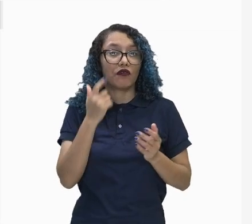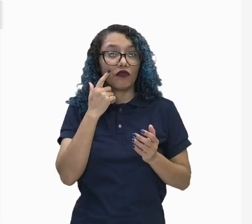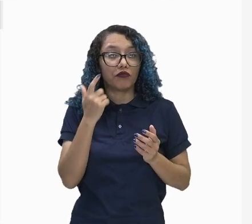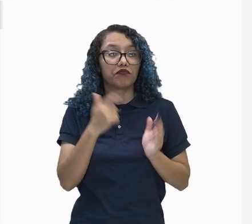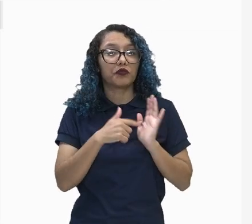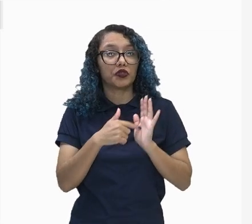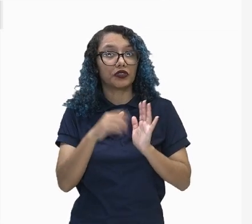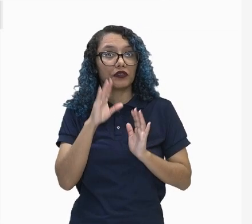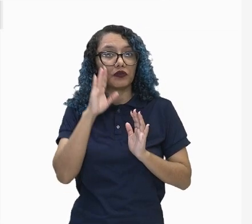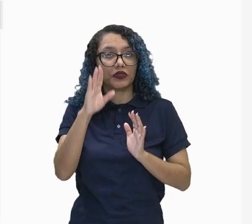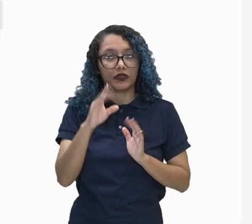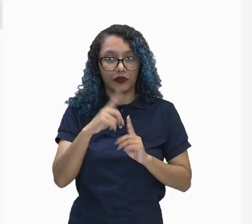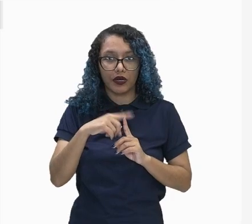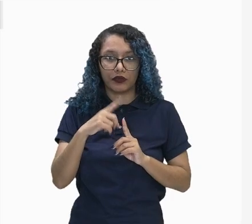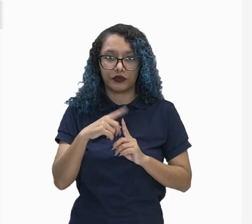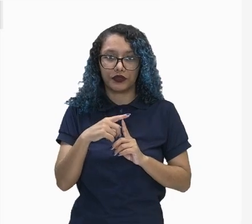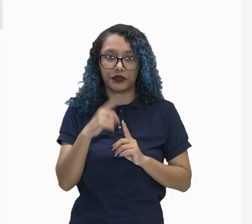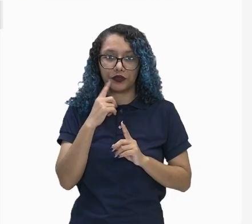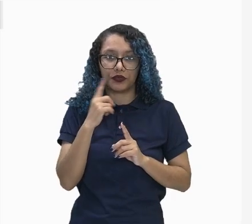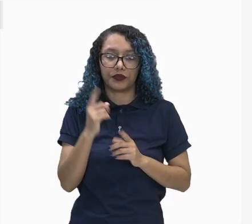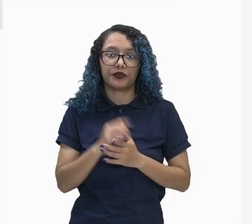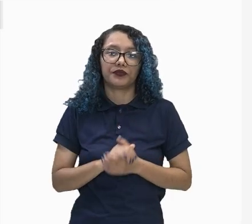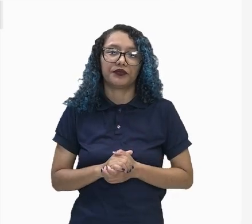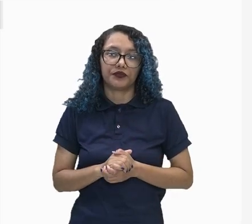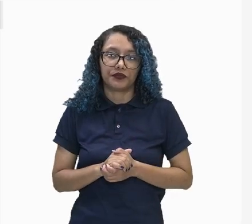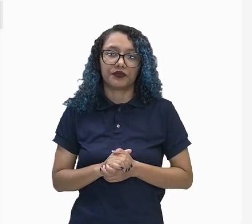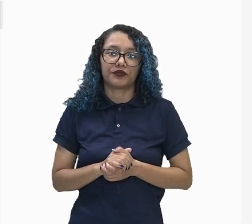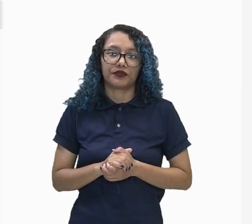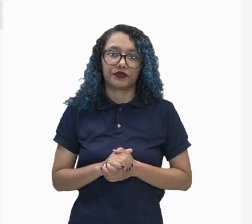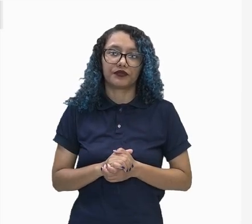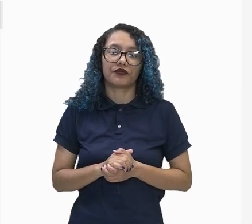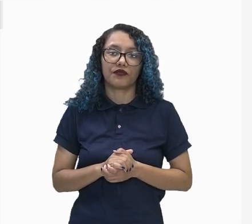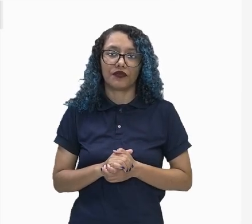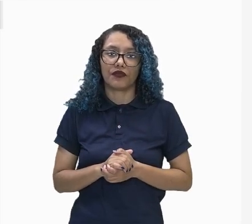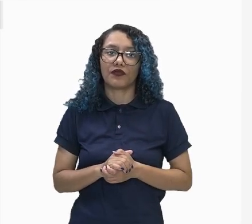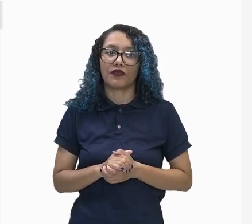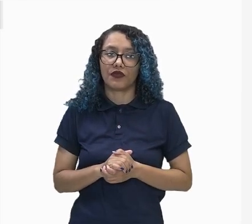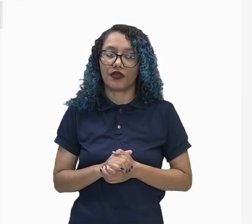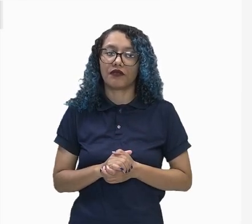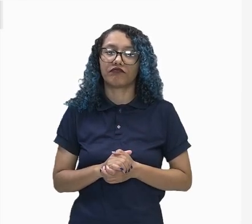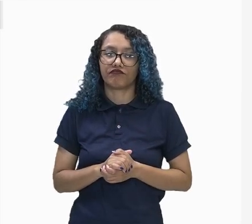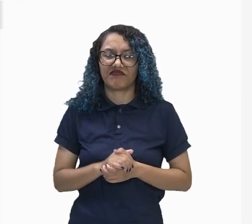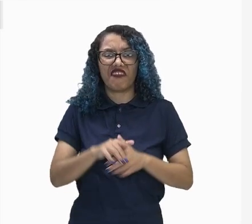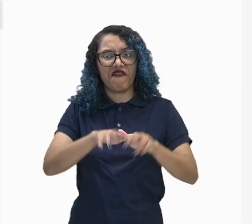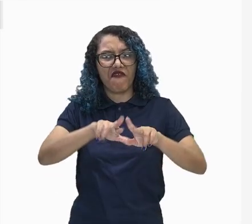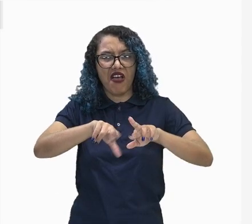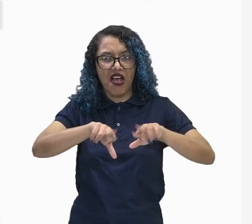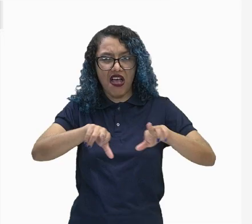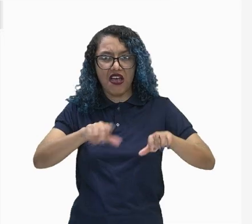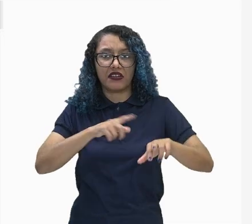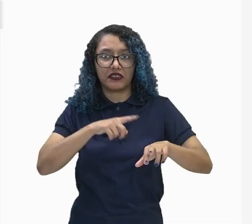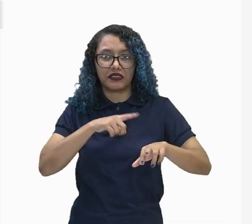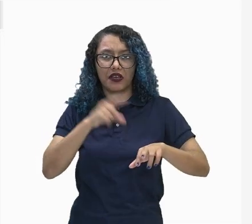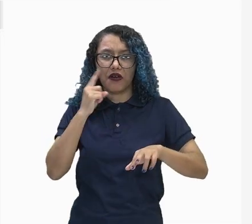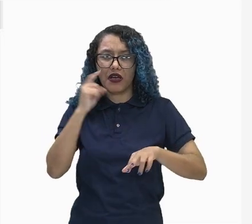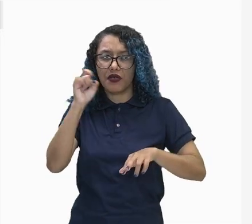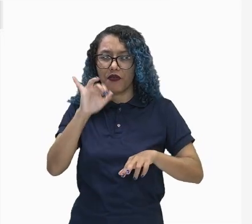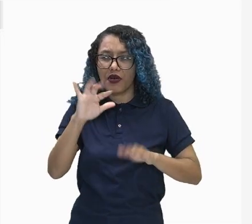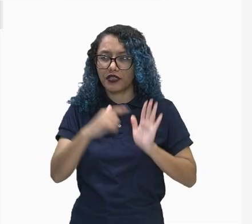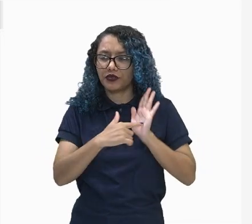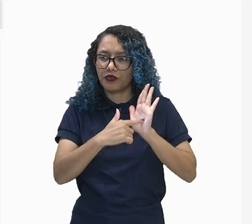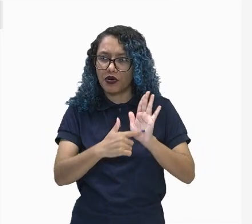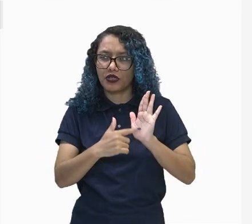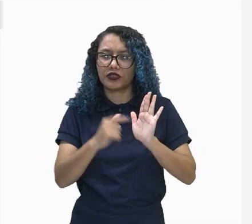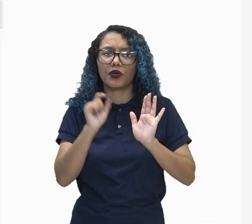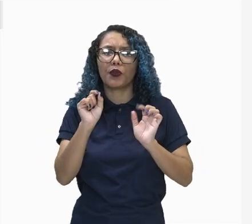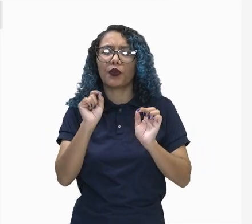principais tipos, né? Então, observe aí que existem essa diversidade, né? Você observa aí na imagem, olha, que nós